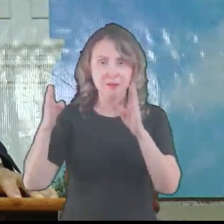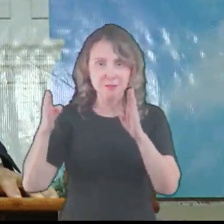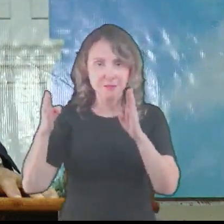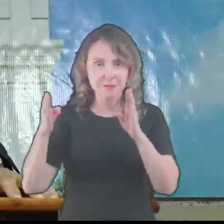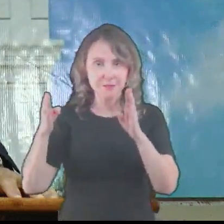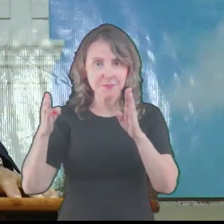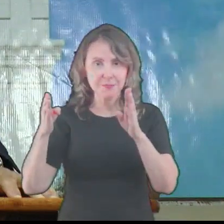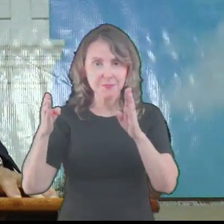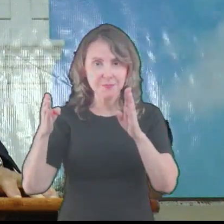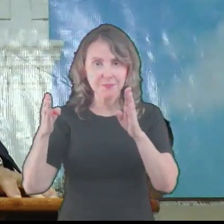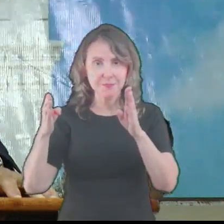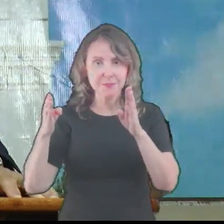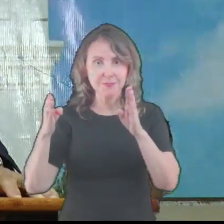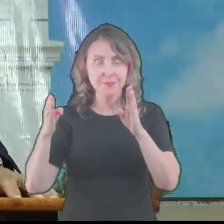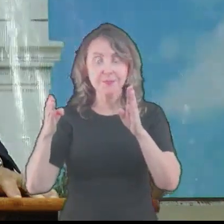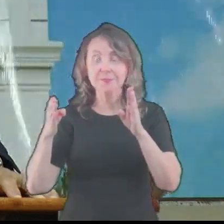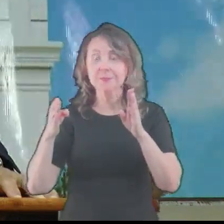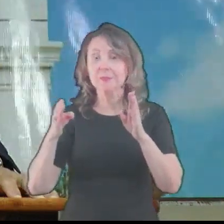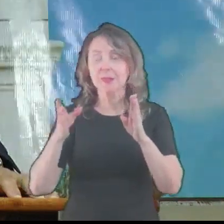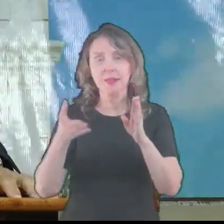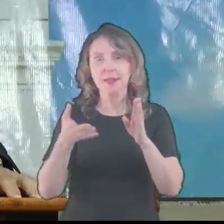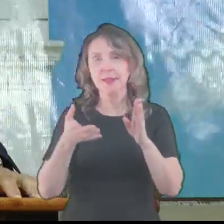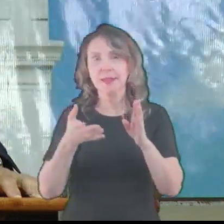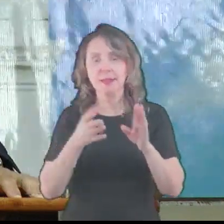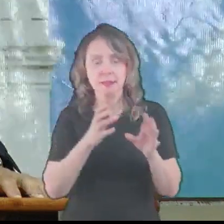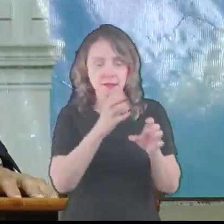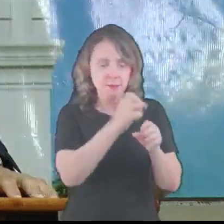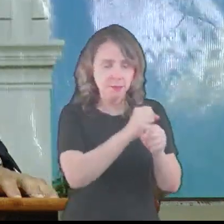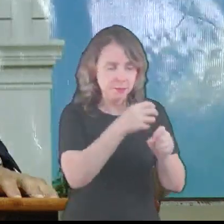se ele tira das trevas,